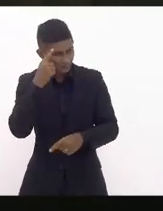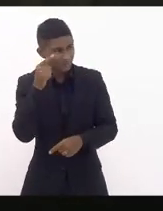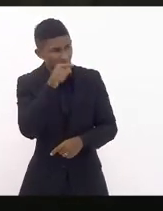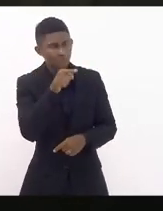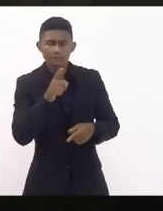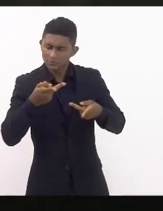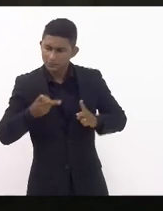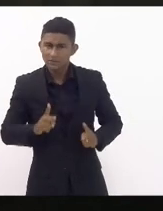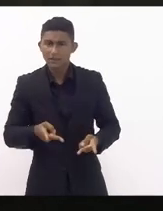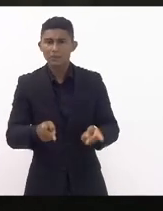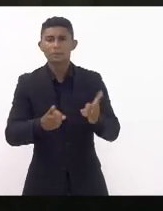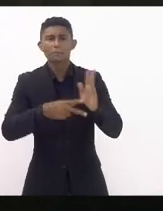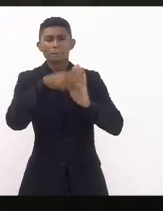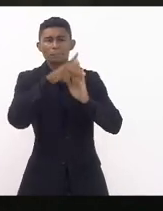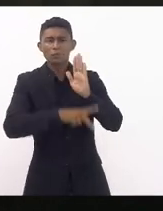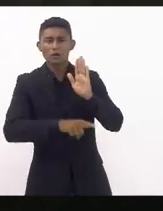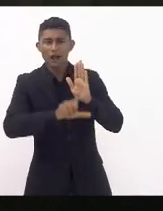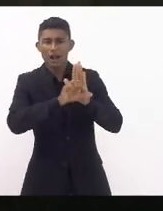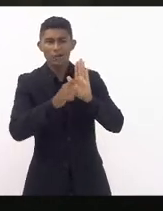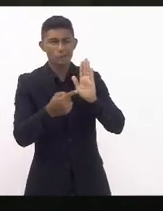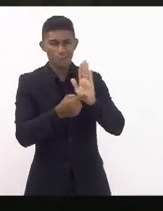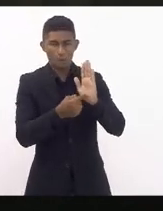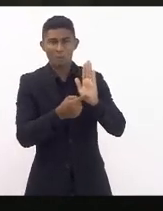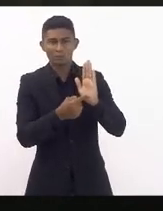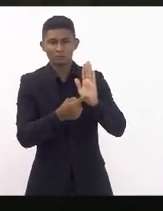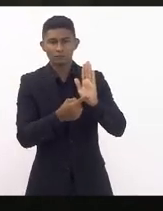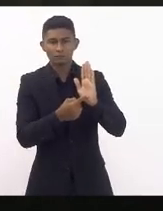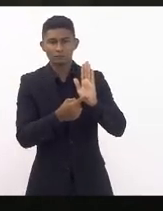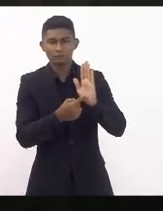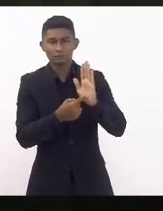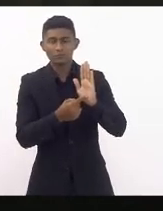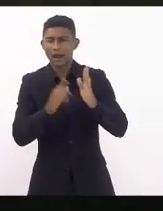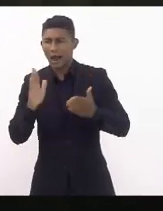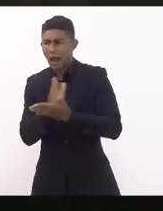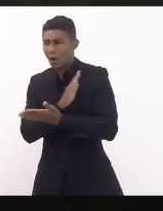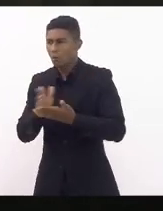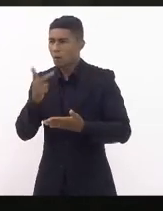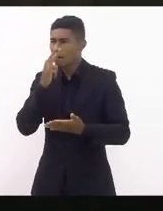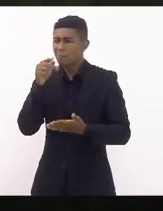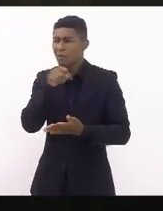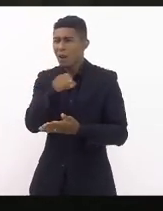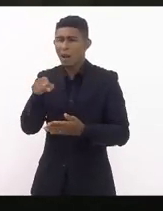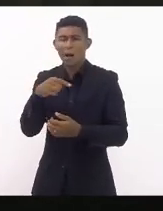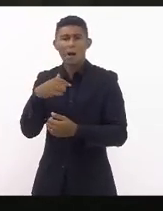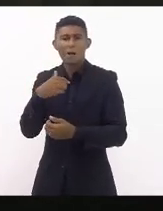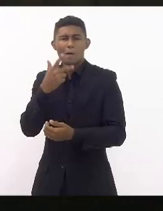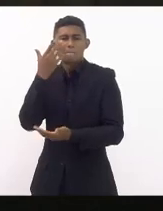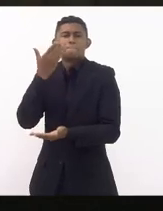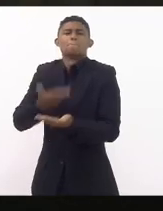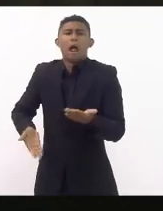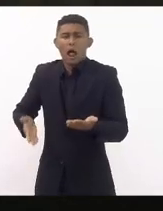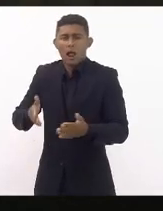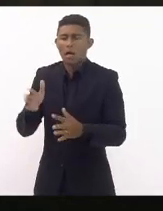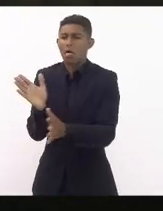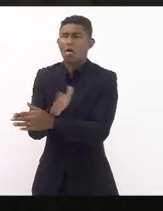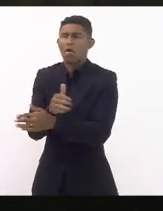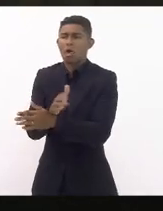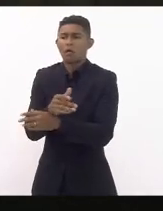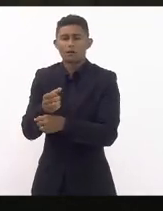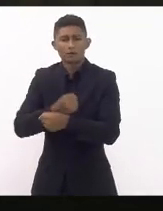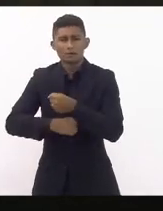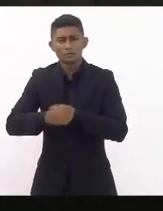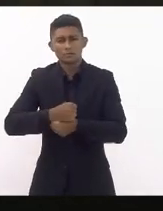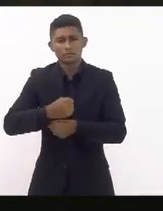os projetos de lei que ficam perdidos, é um projeto de 2015. Então,